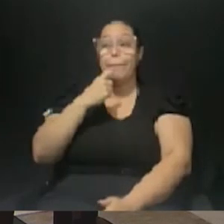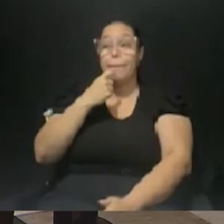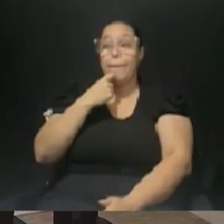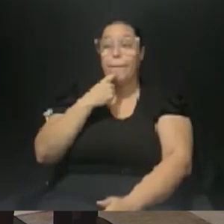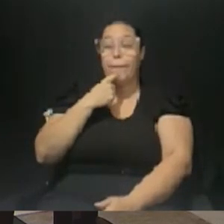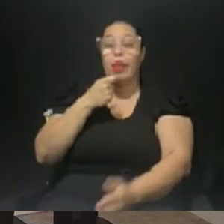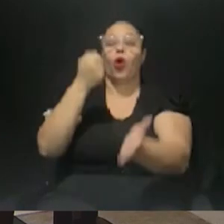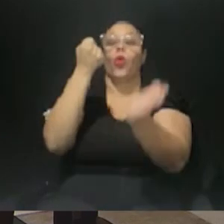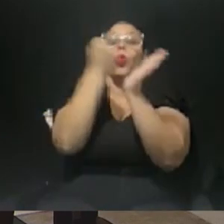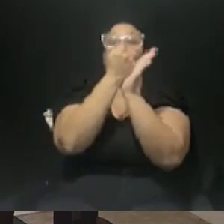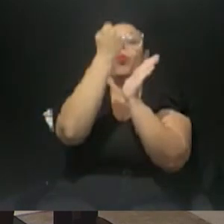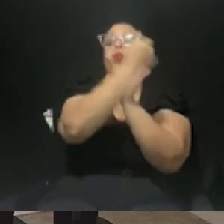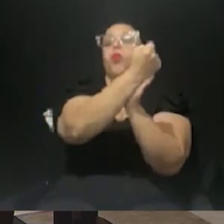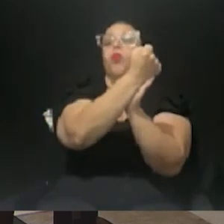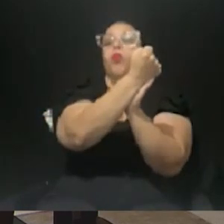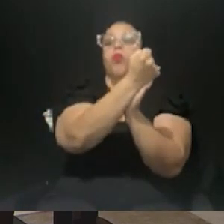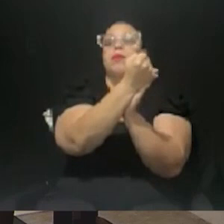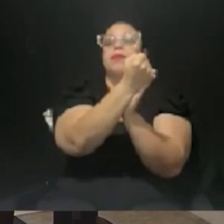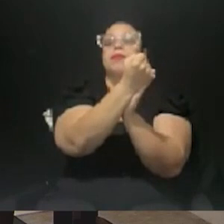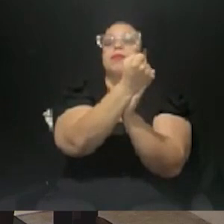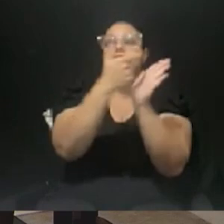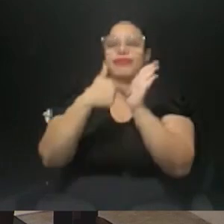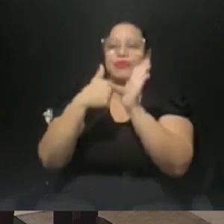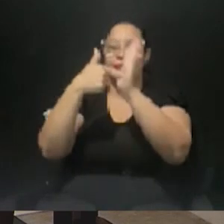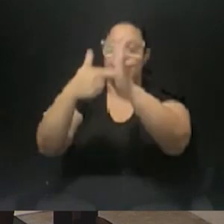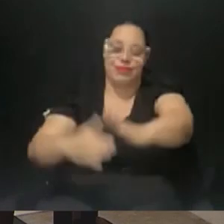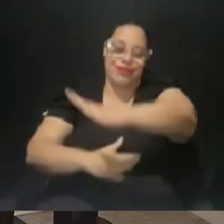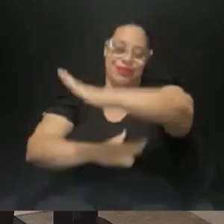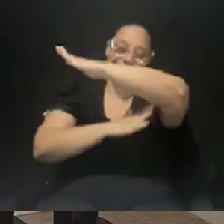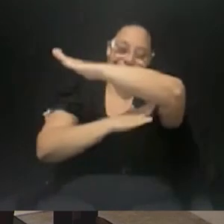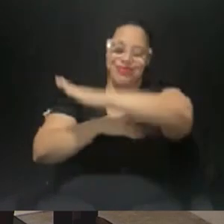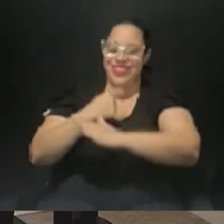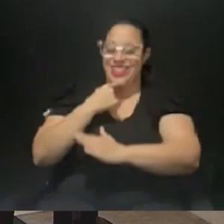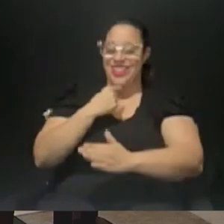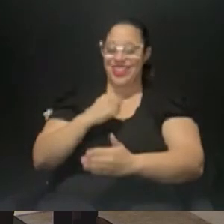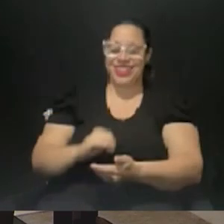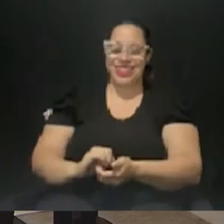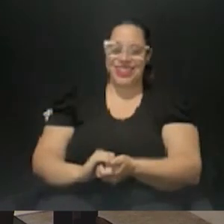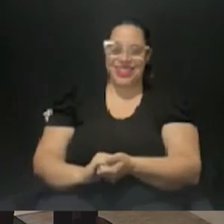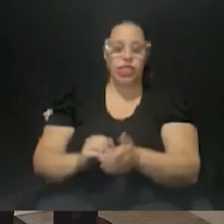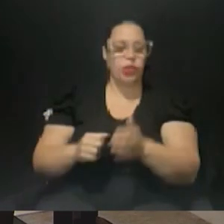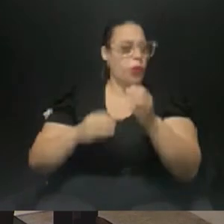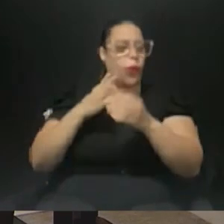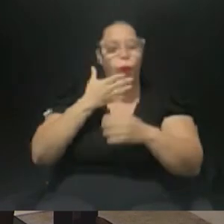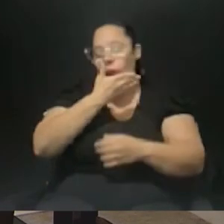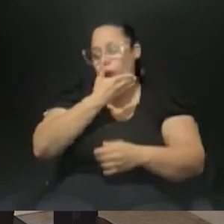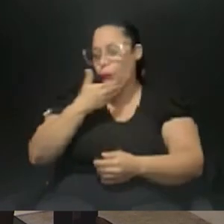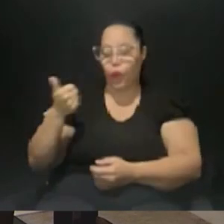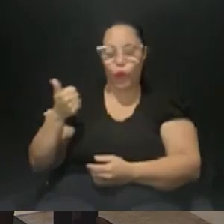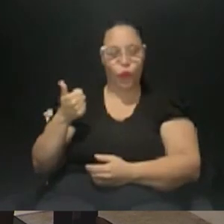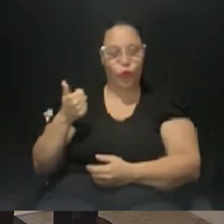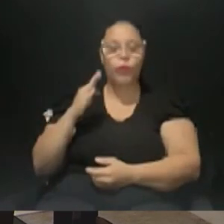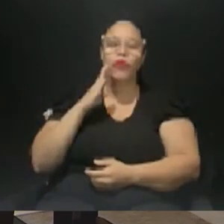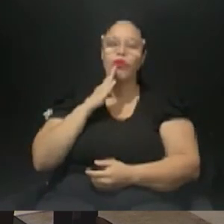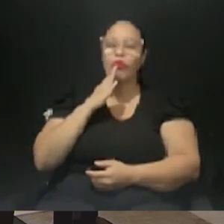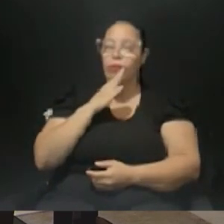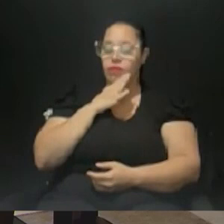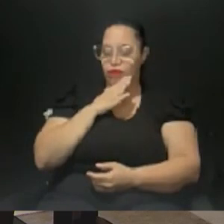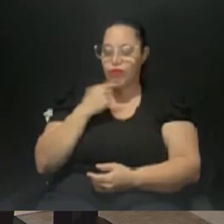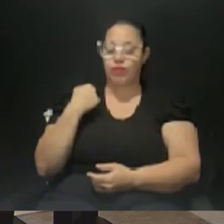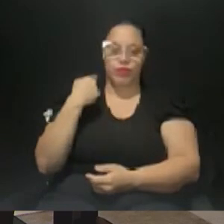Campinas como um dos melhores bares da nossa cidade. Então, Fátima, seus